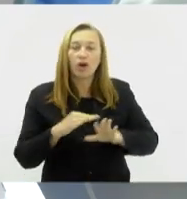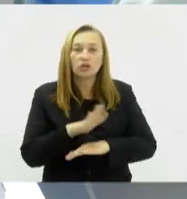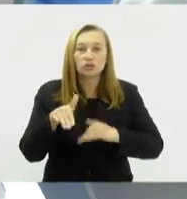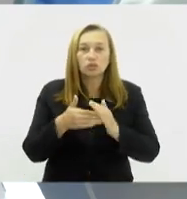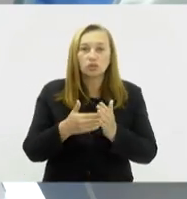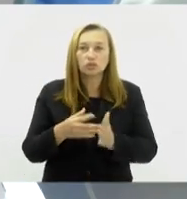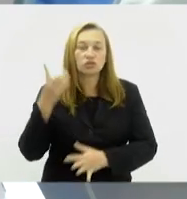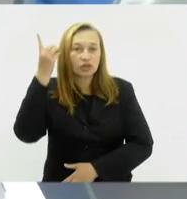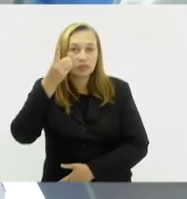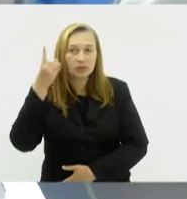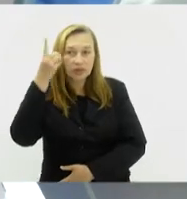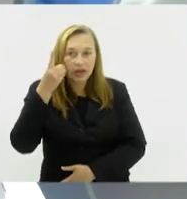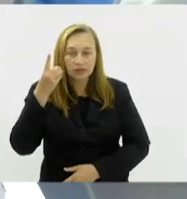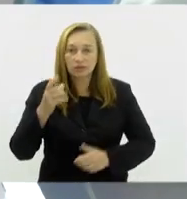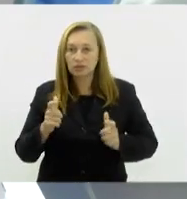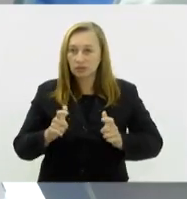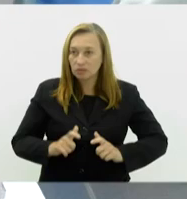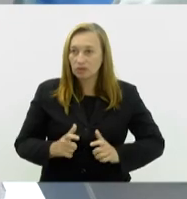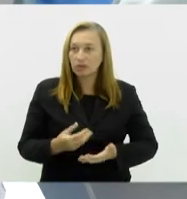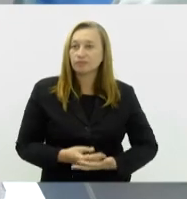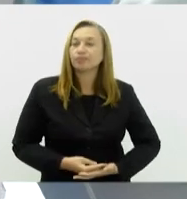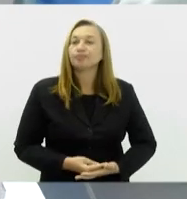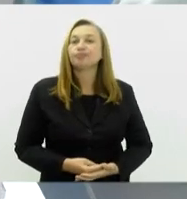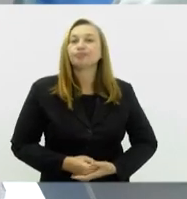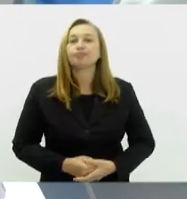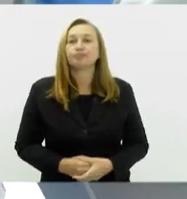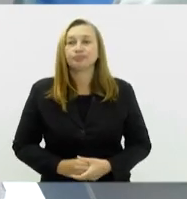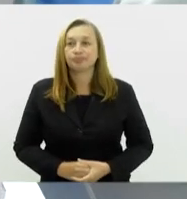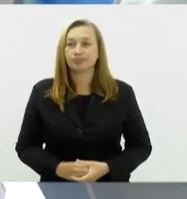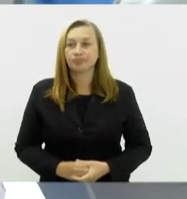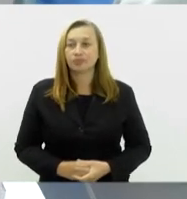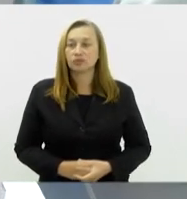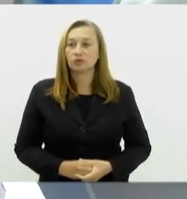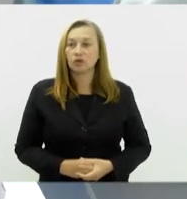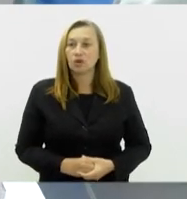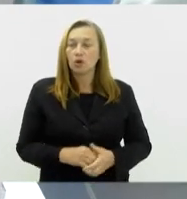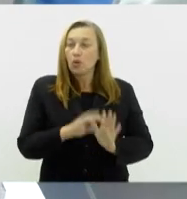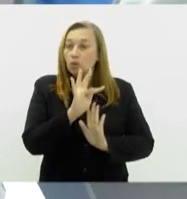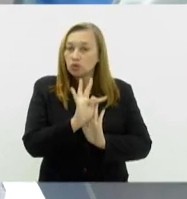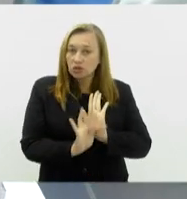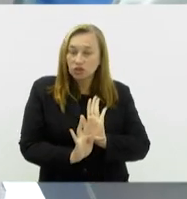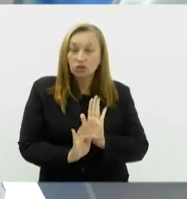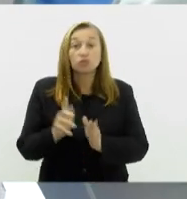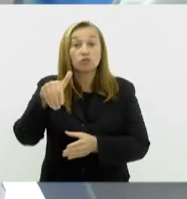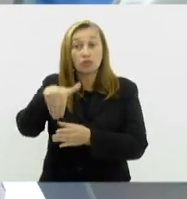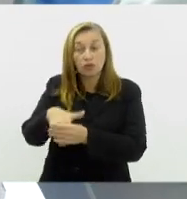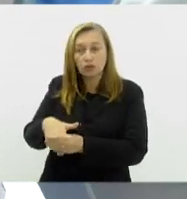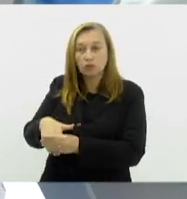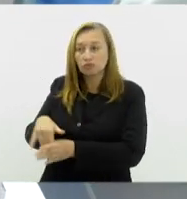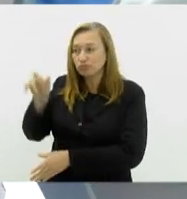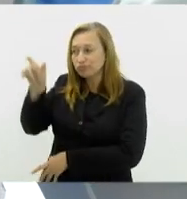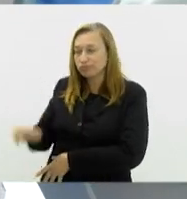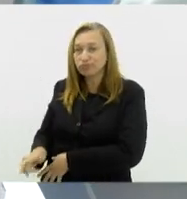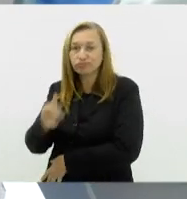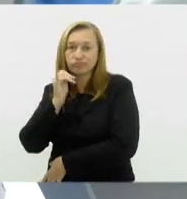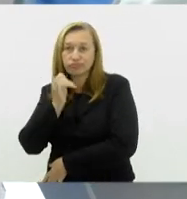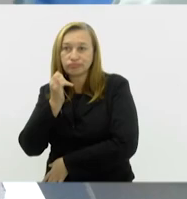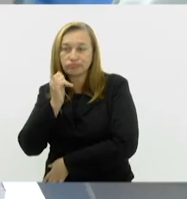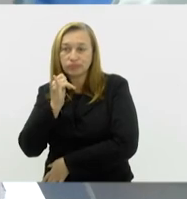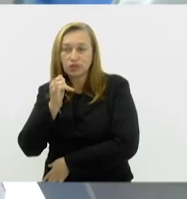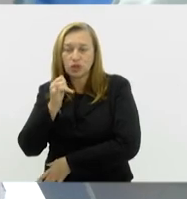aqui presente um o texto do voto do relator e